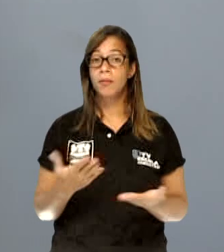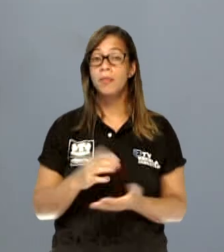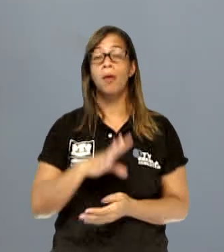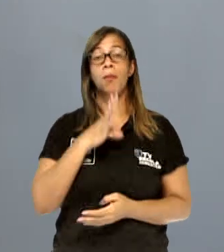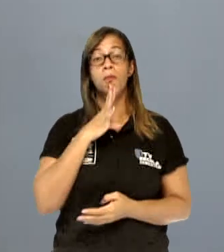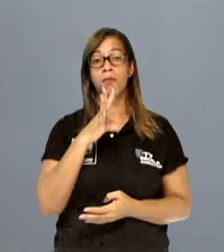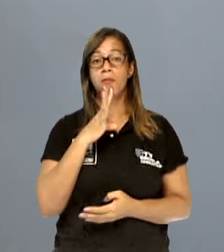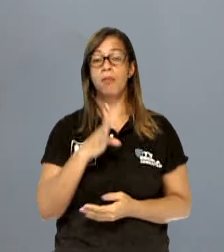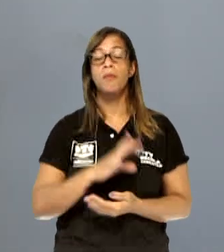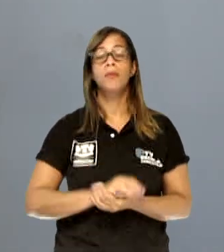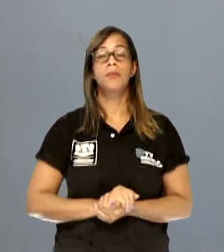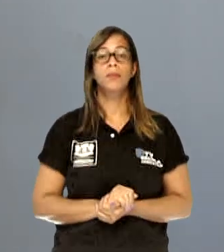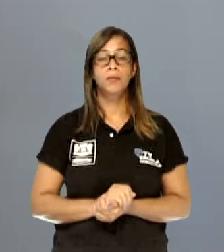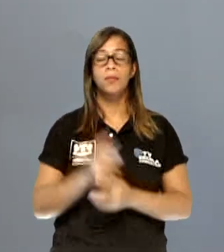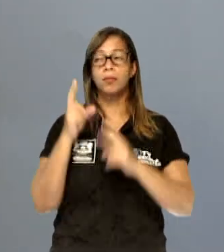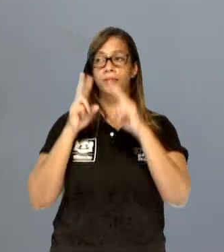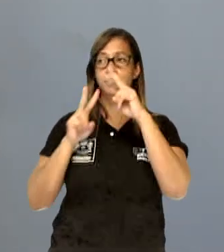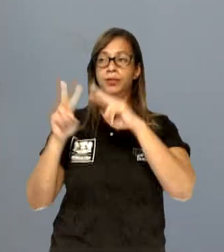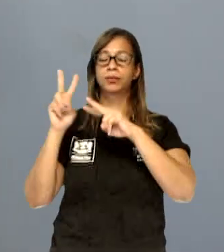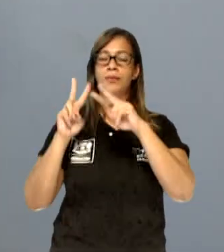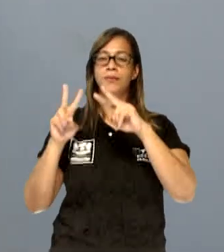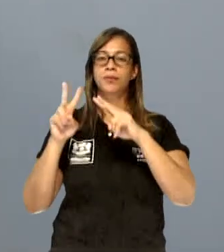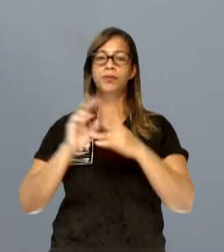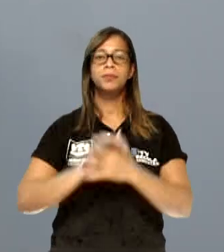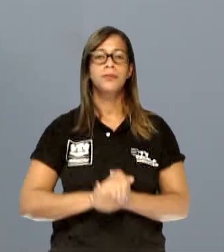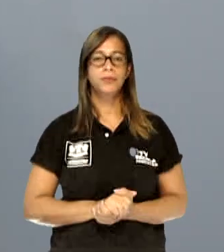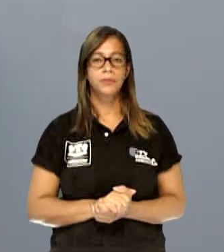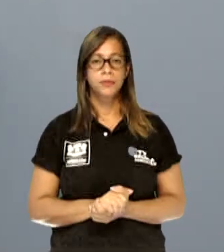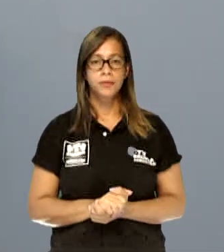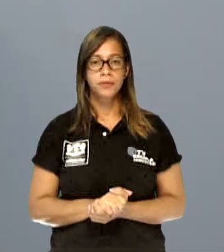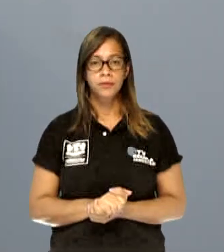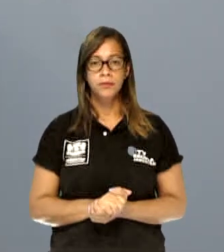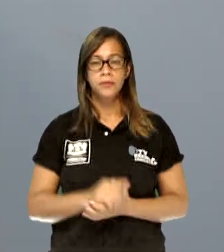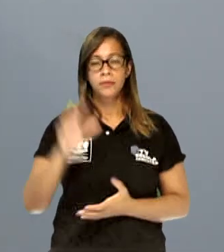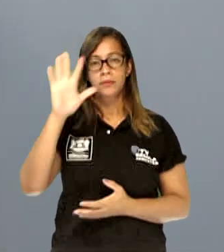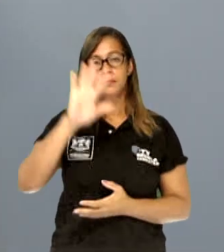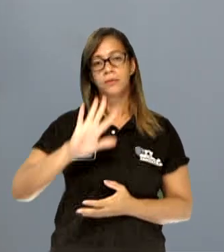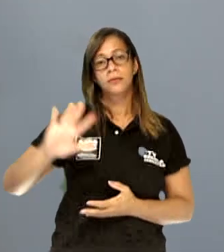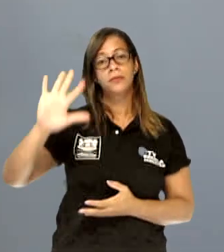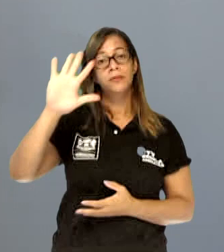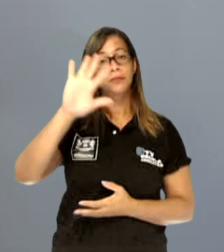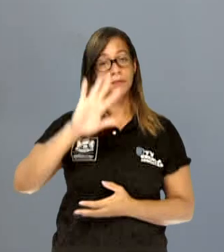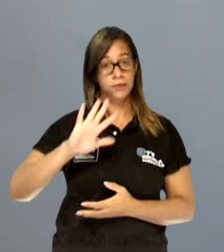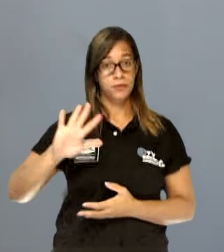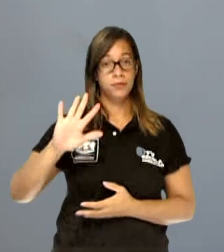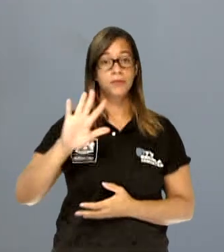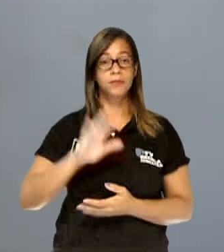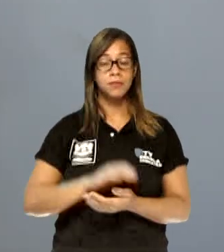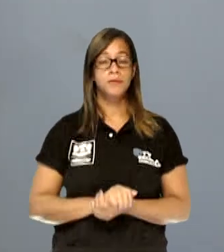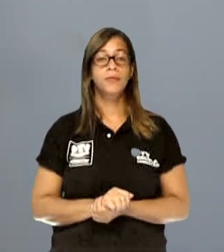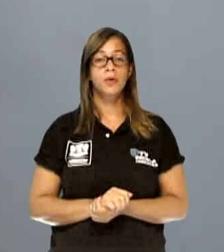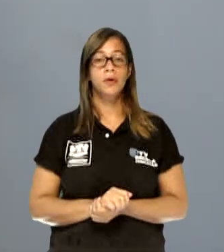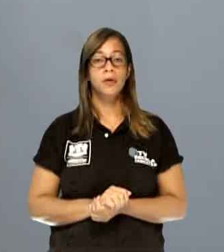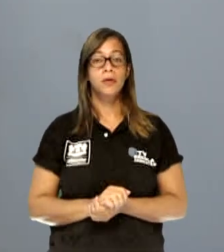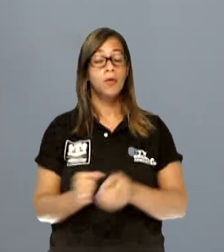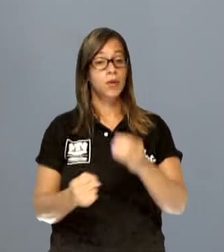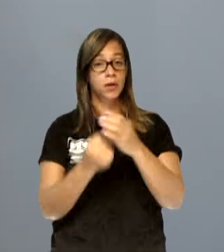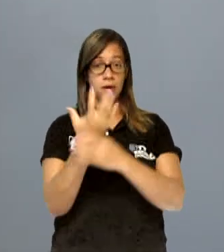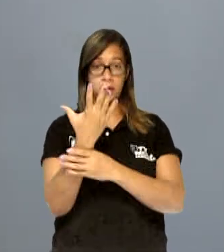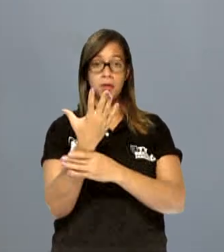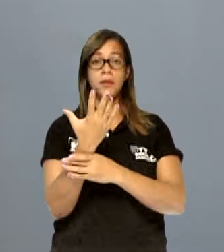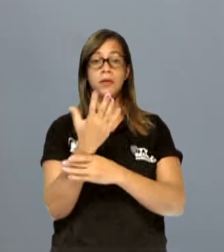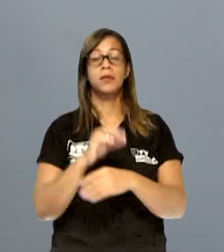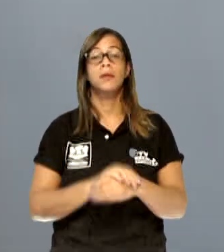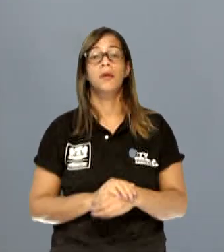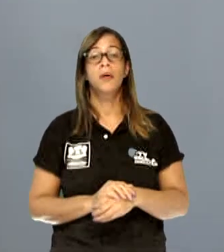pouco das características da arte rupestre. As imagens são feitas nas paredes das cavernas.